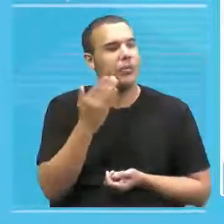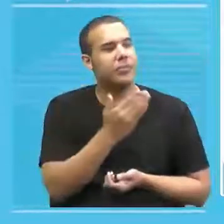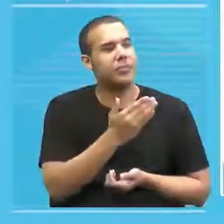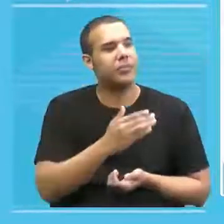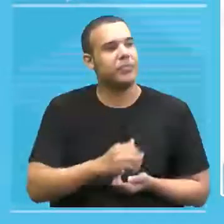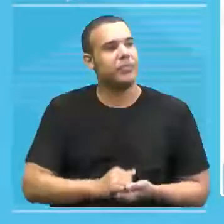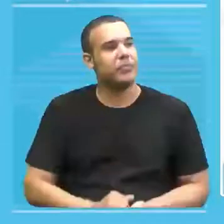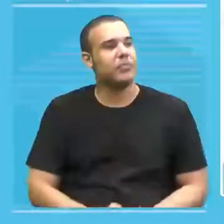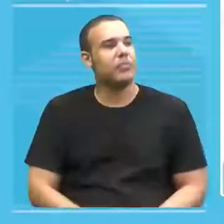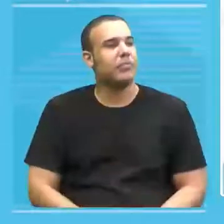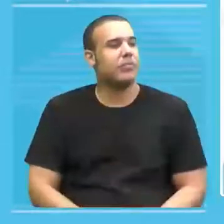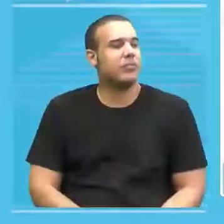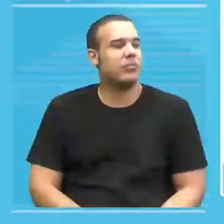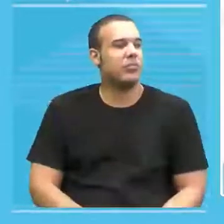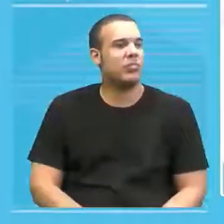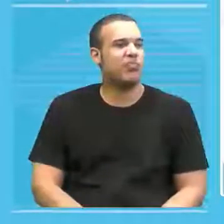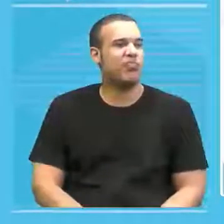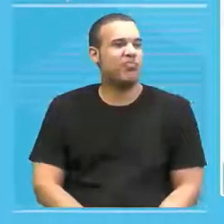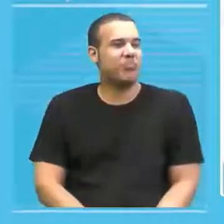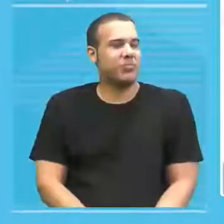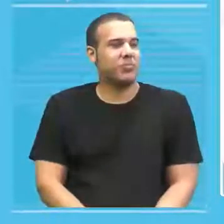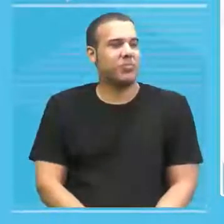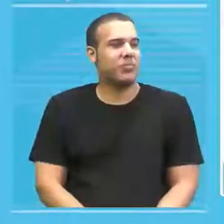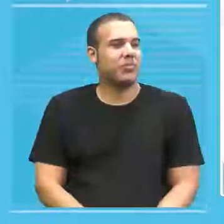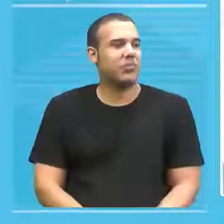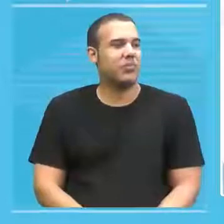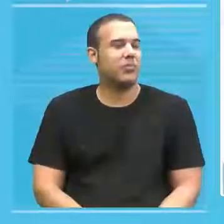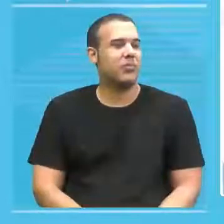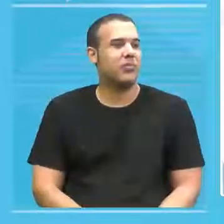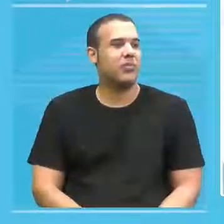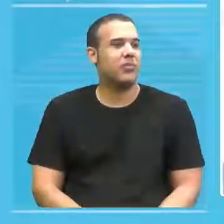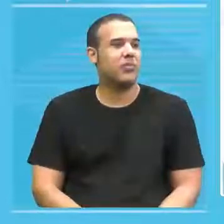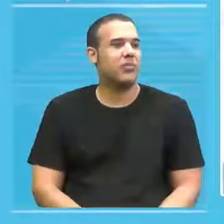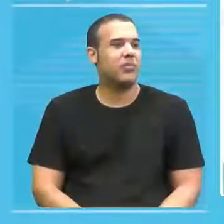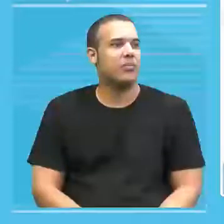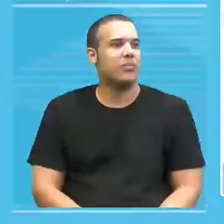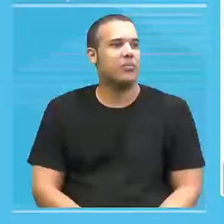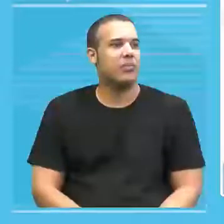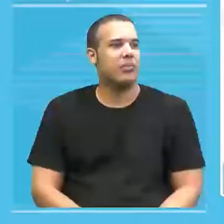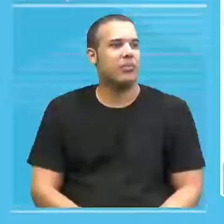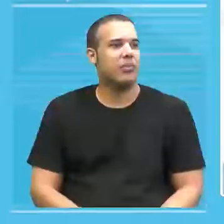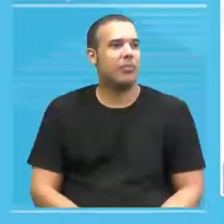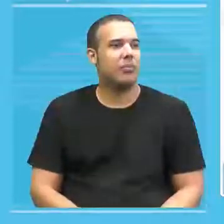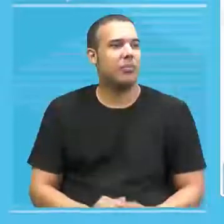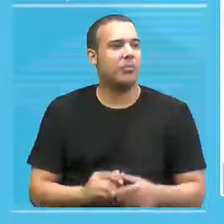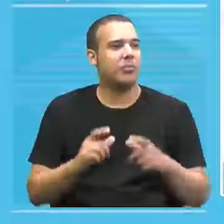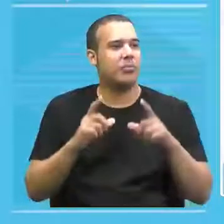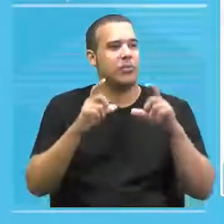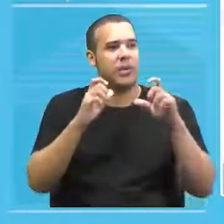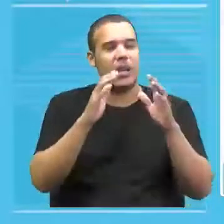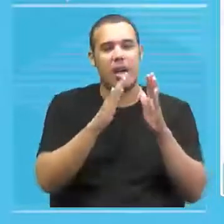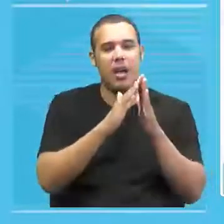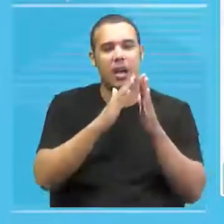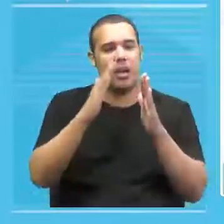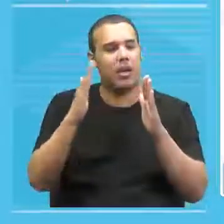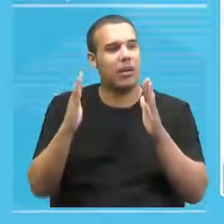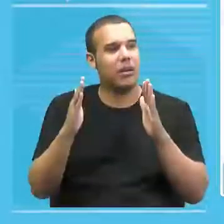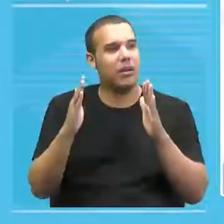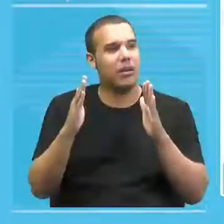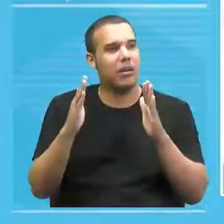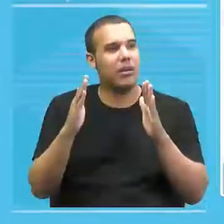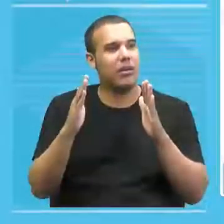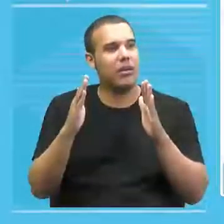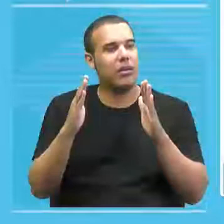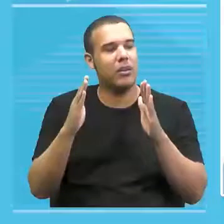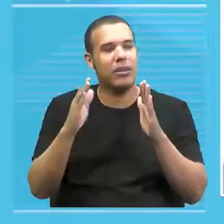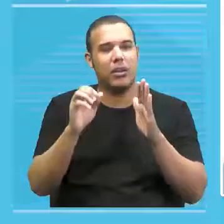produção nós temos aqui e e uma foto do lado né aqui na foto do lado de